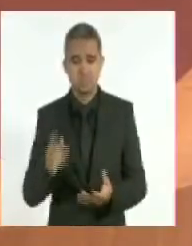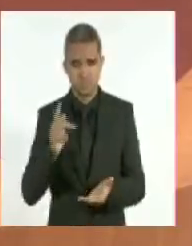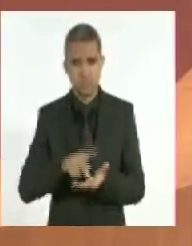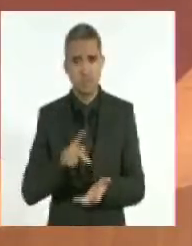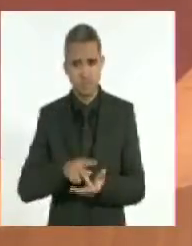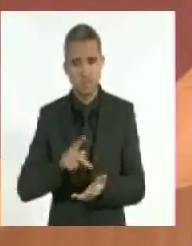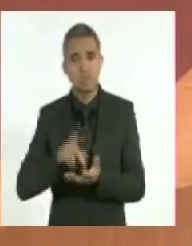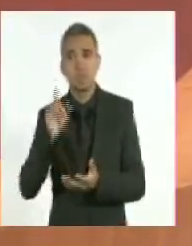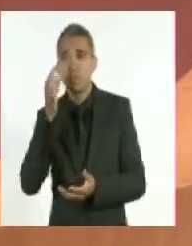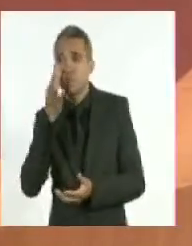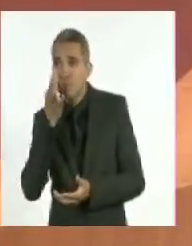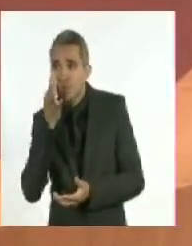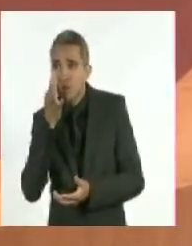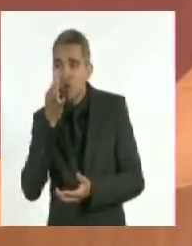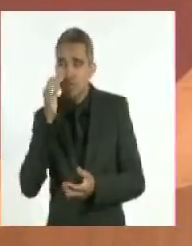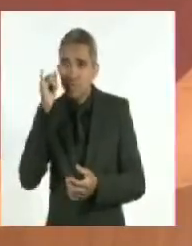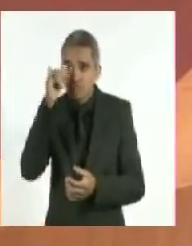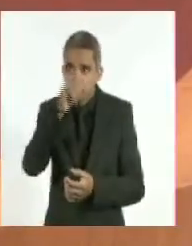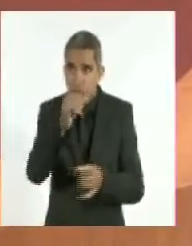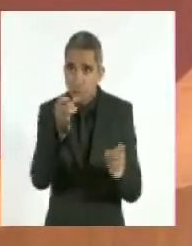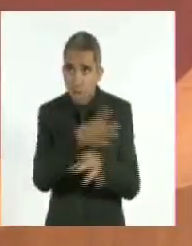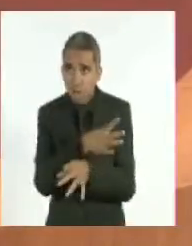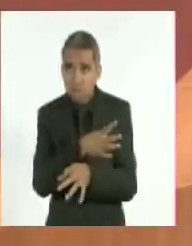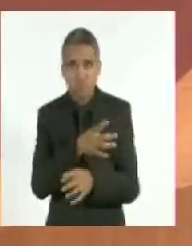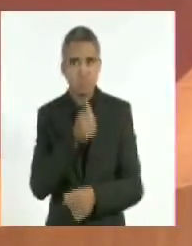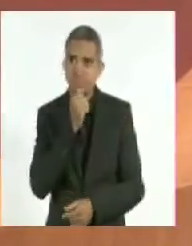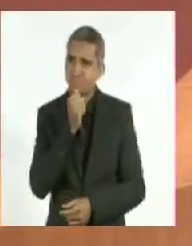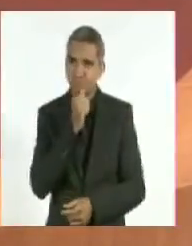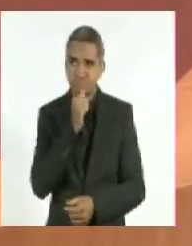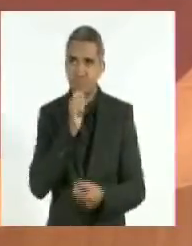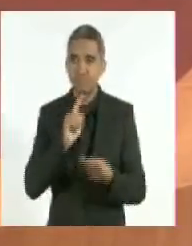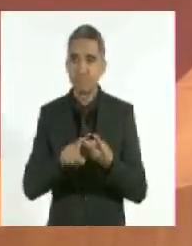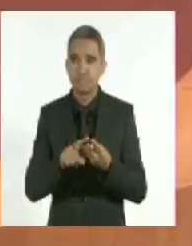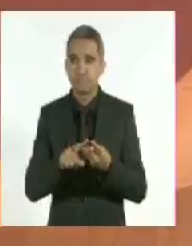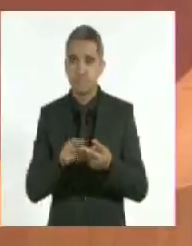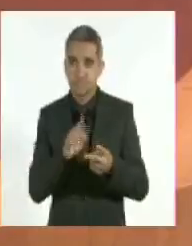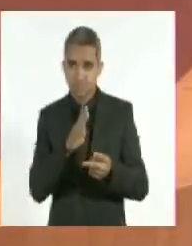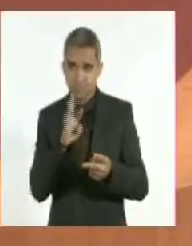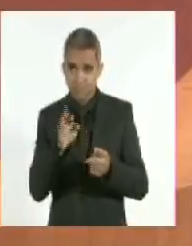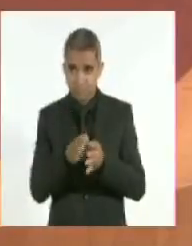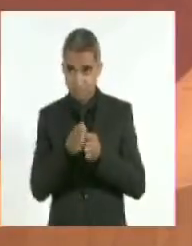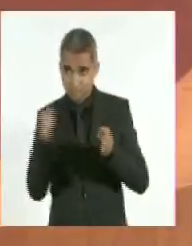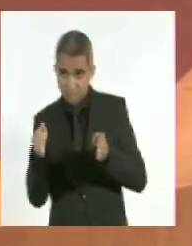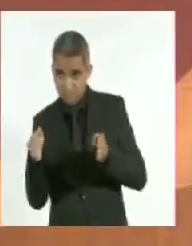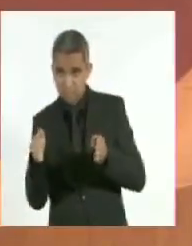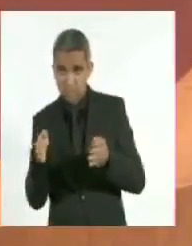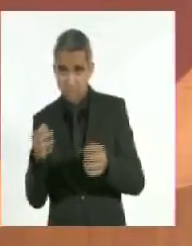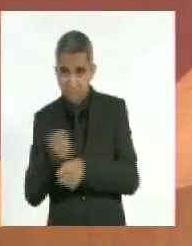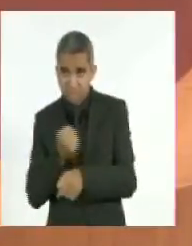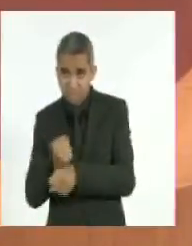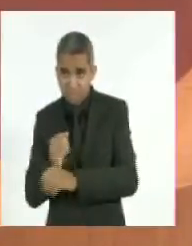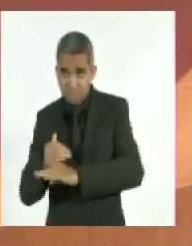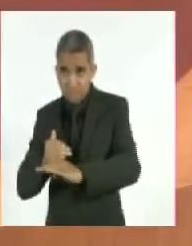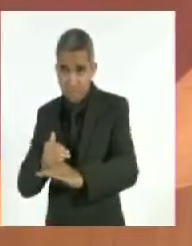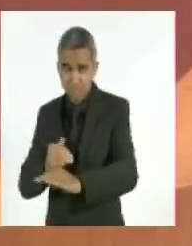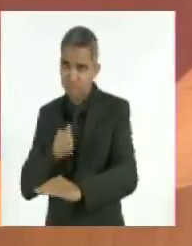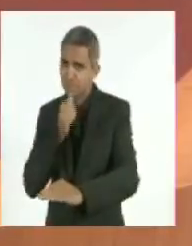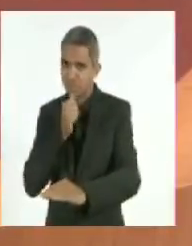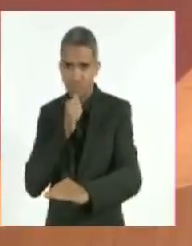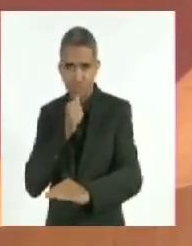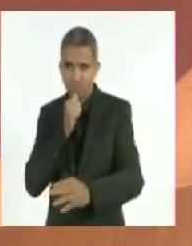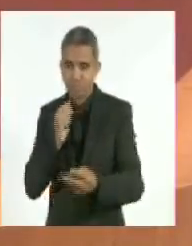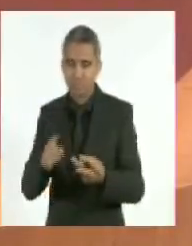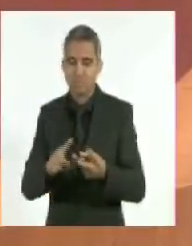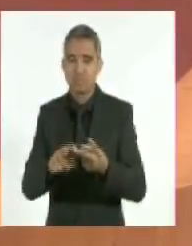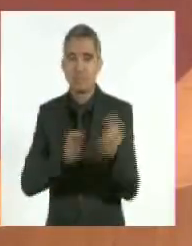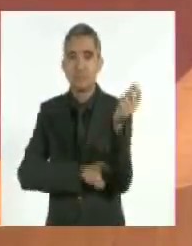concluso? Não. A duplicação conclusa? Não. A refinaria falida? Fato. Qual é